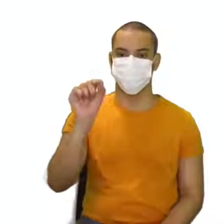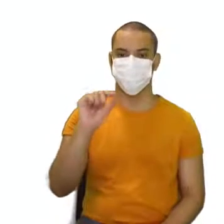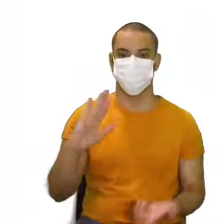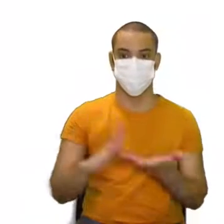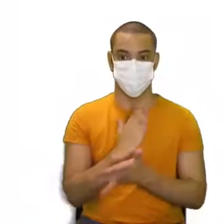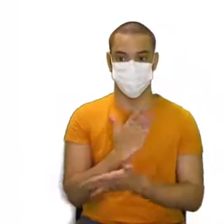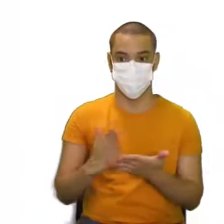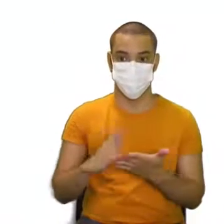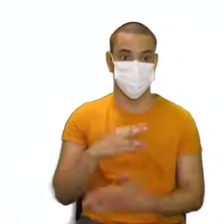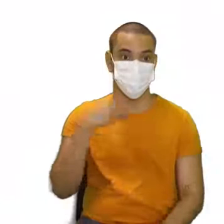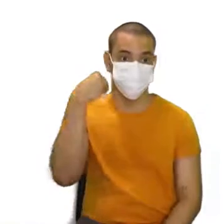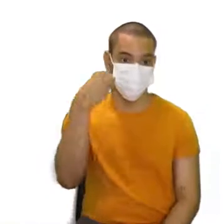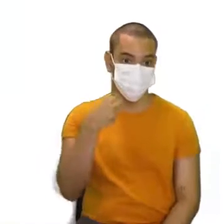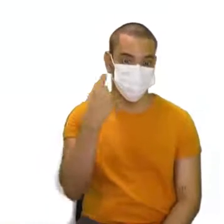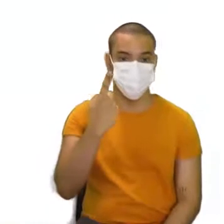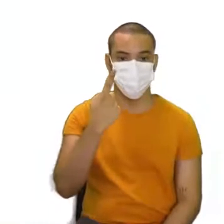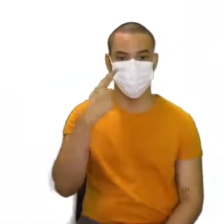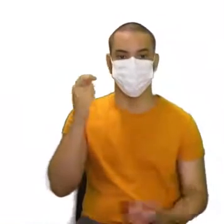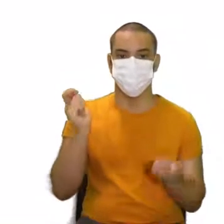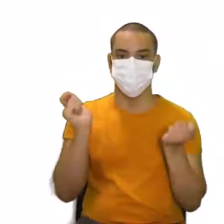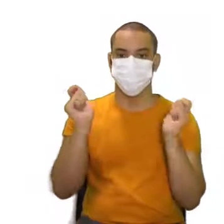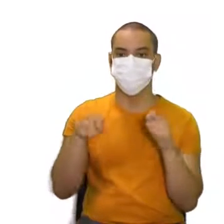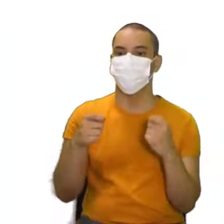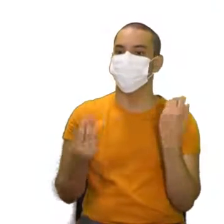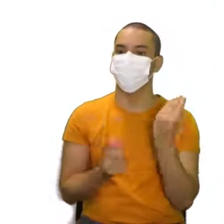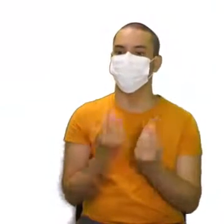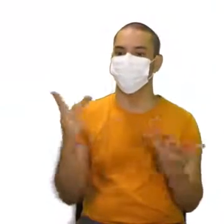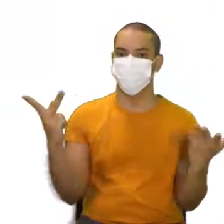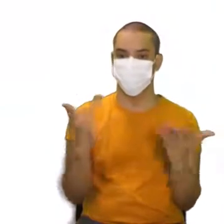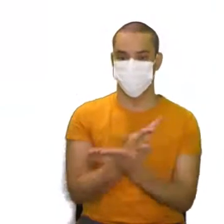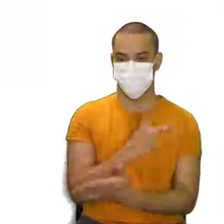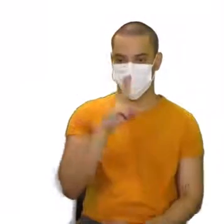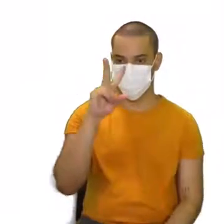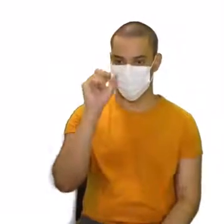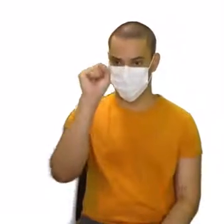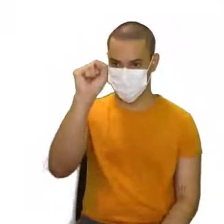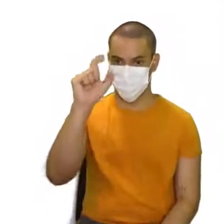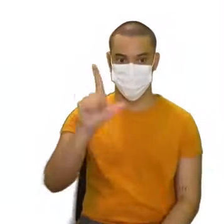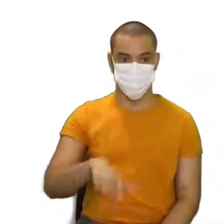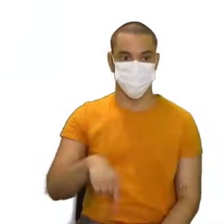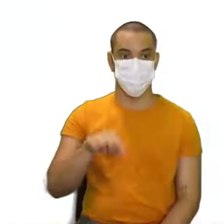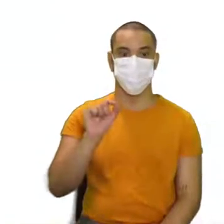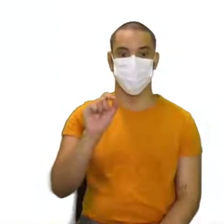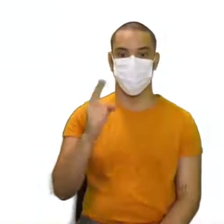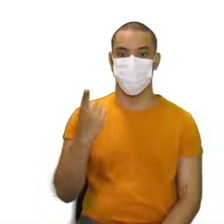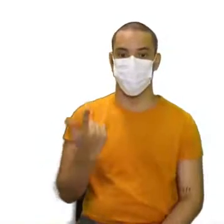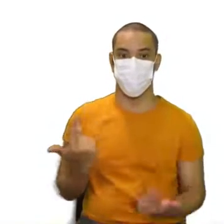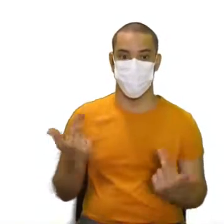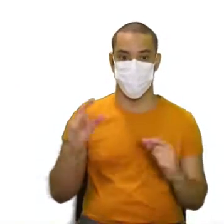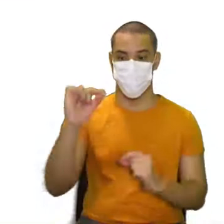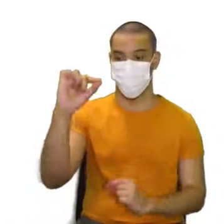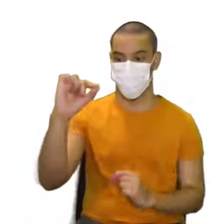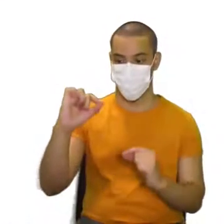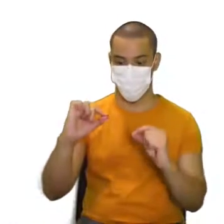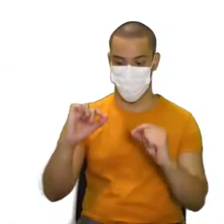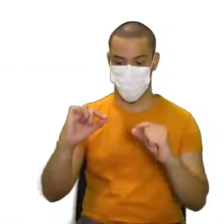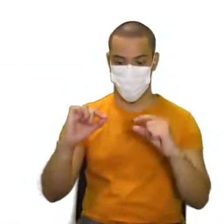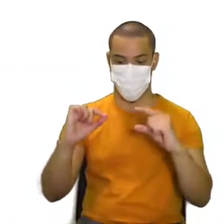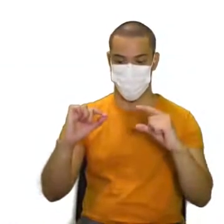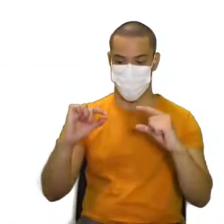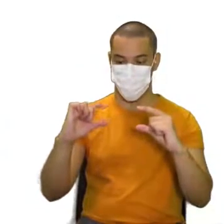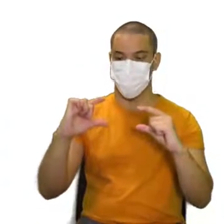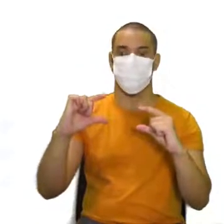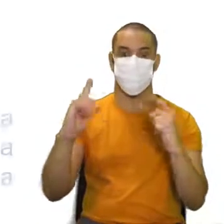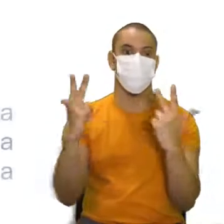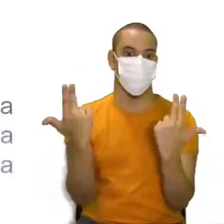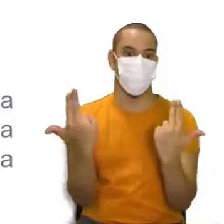experimentais verifica-se que a intensidade dessa força é diretamente proporcional ao valor da carga EA